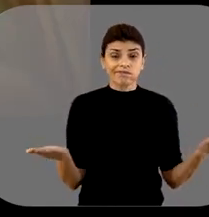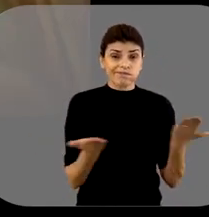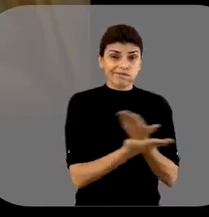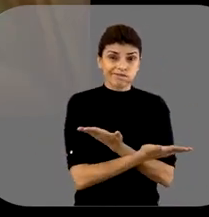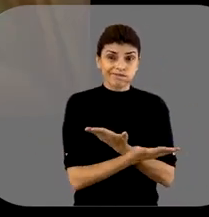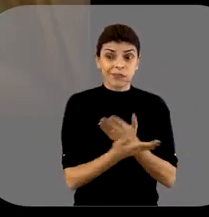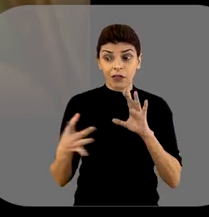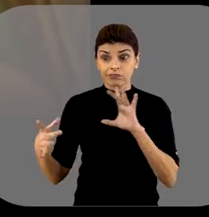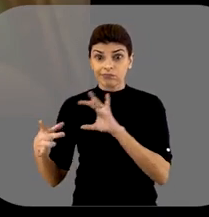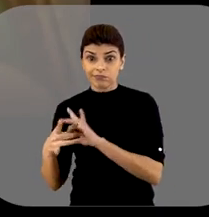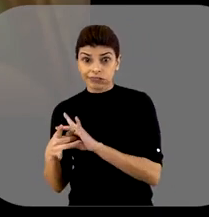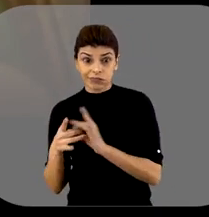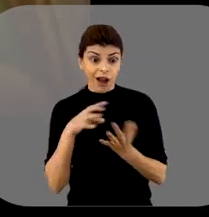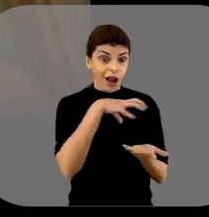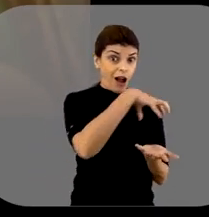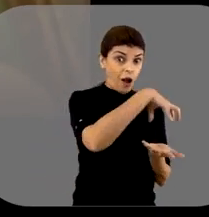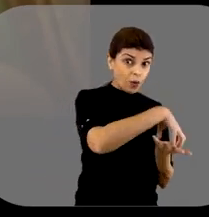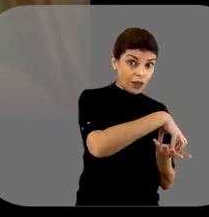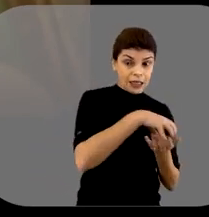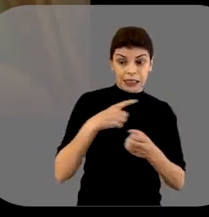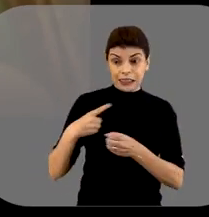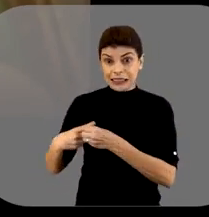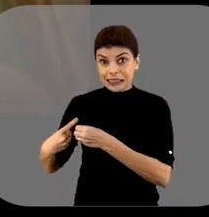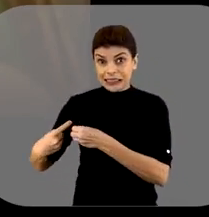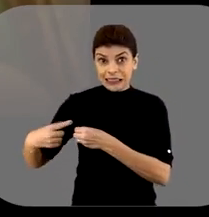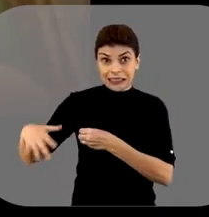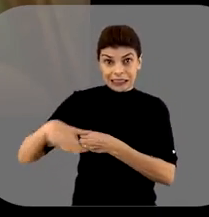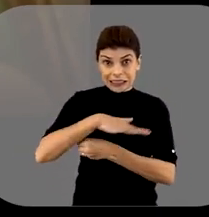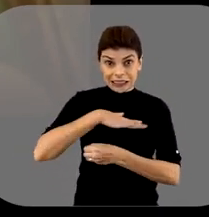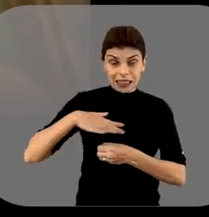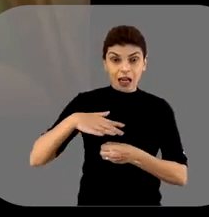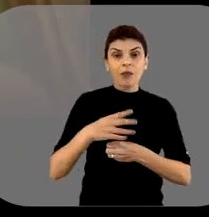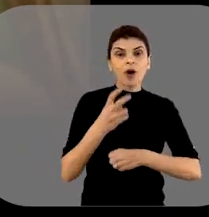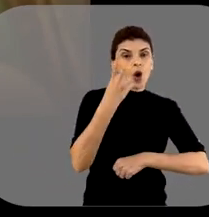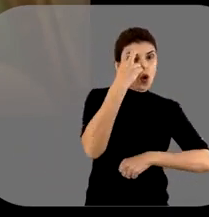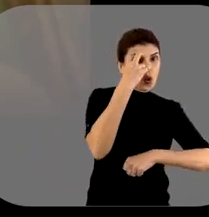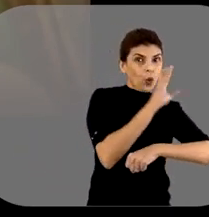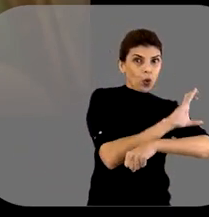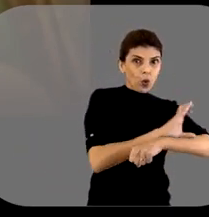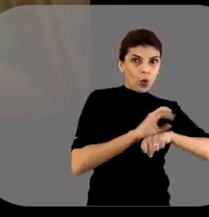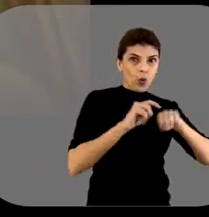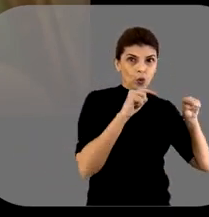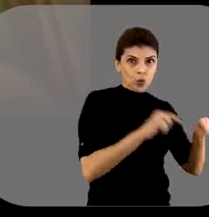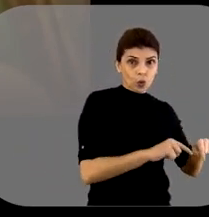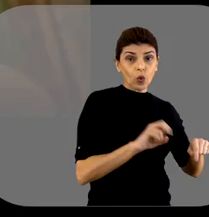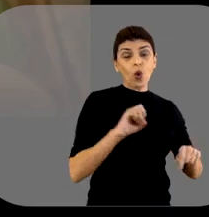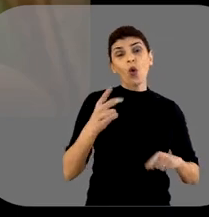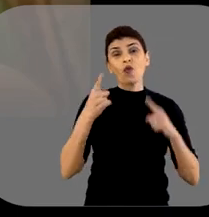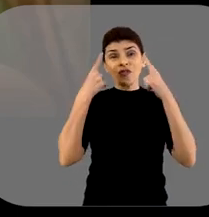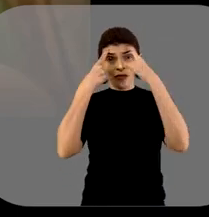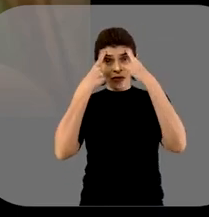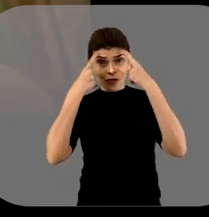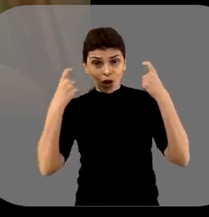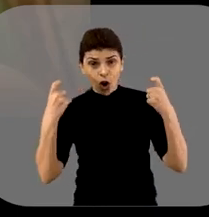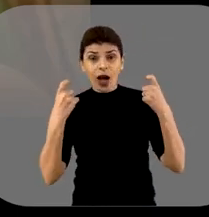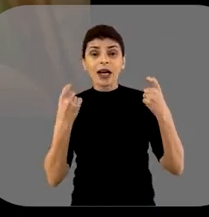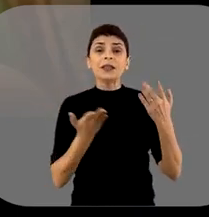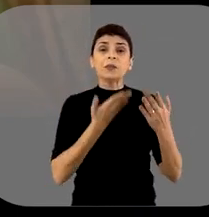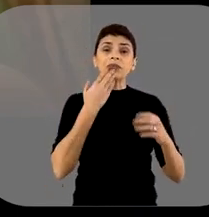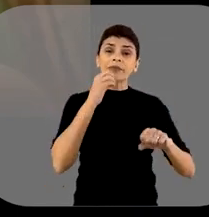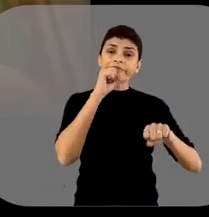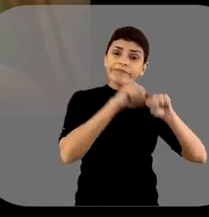da articulação aldeia-cidade, pela via da aculturação ou da violência aos